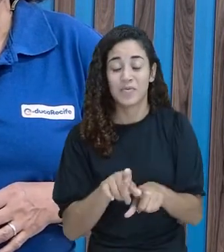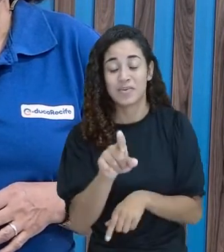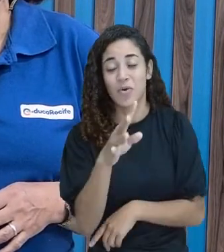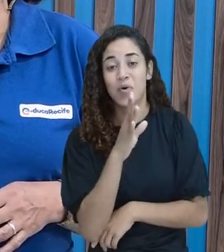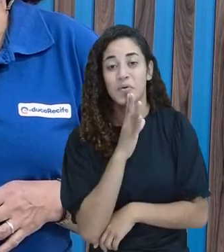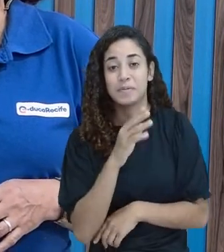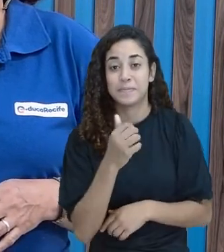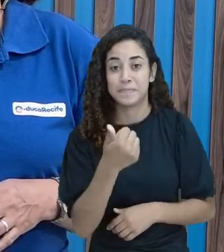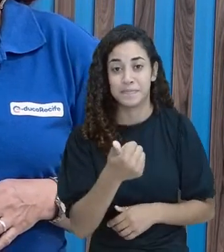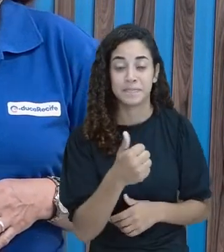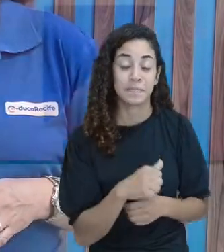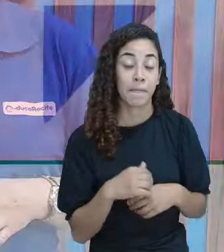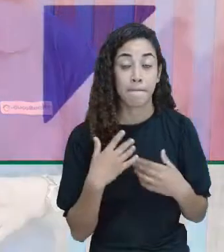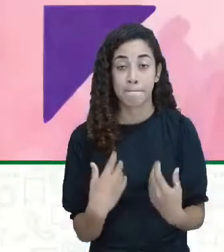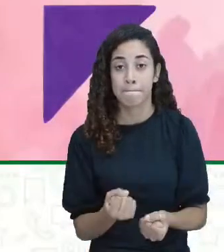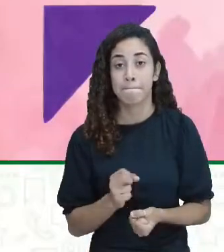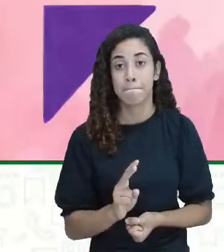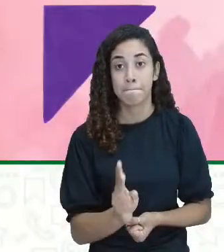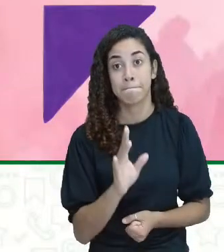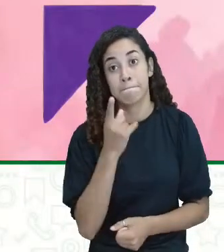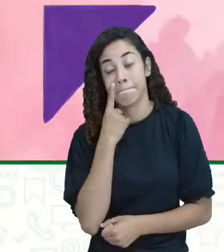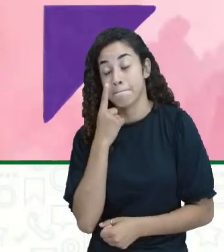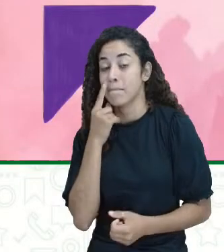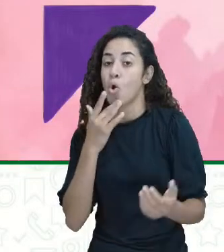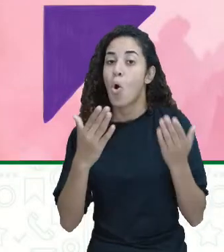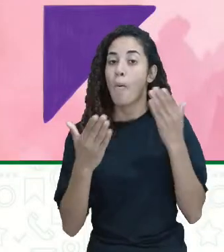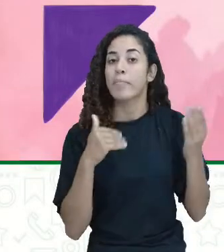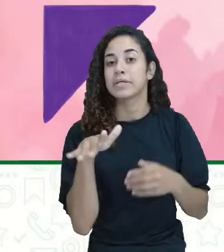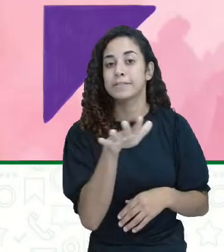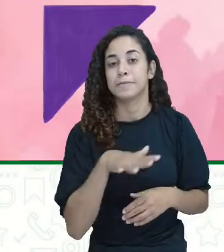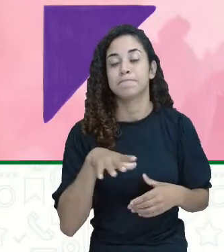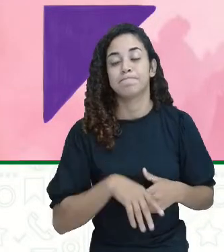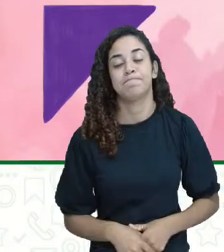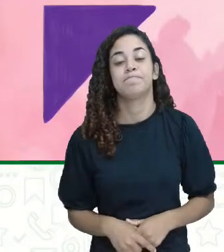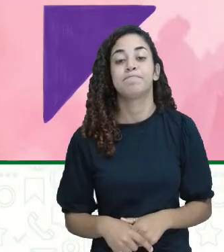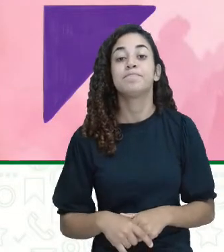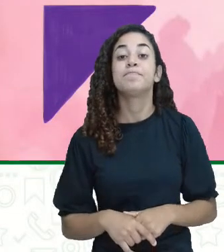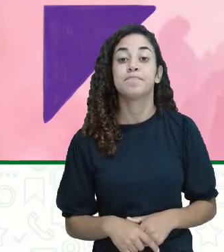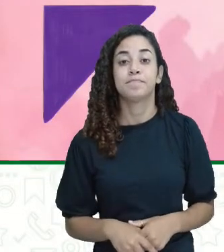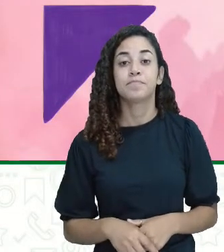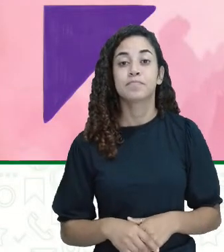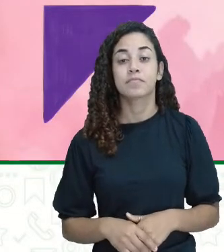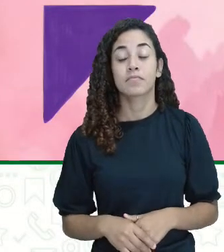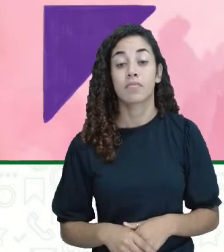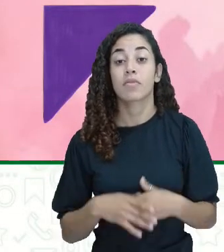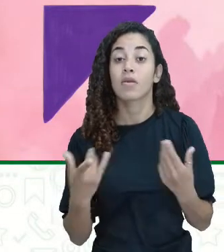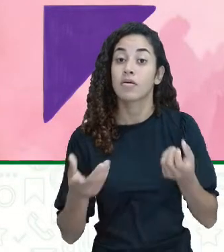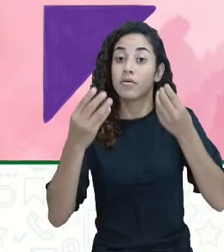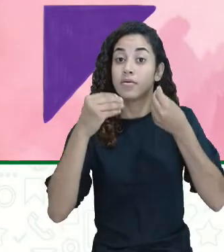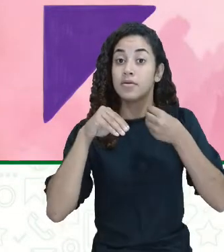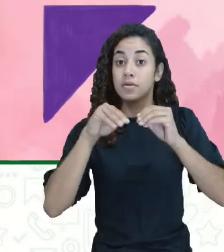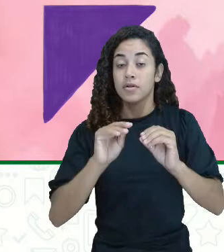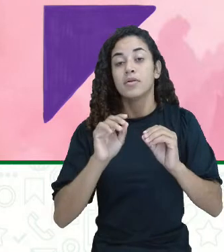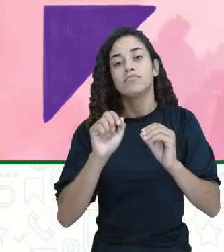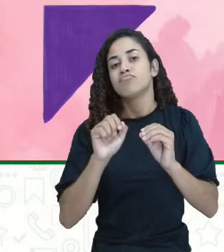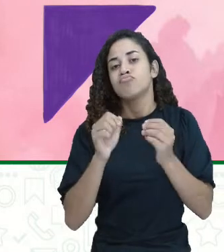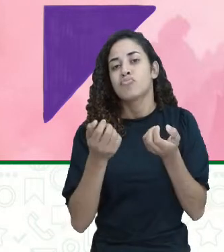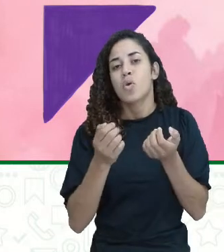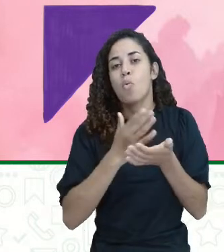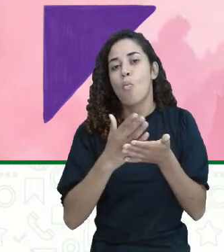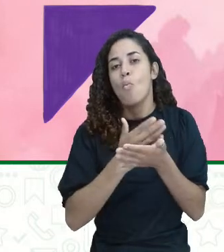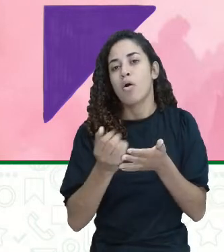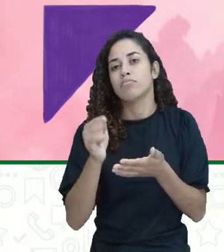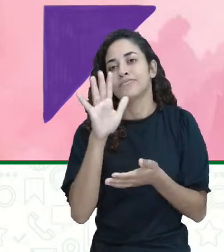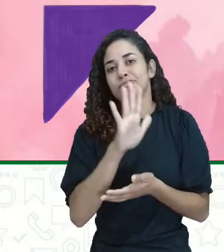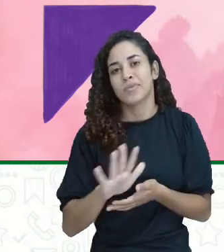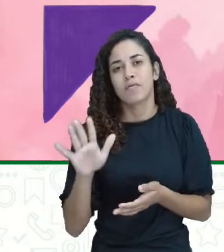bom? Vamos lá. Olha só, comparação de áreas, né? Então eu coloquei aí algumas figuras que são conhecidas